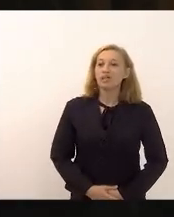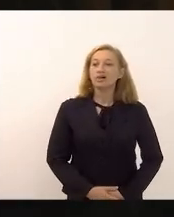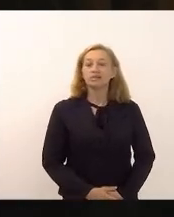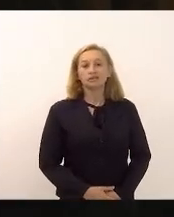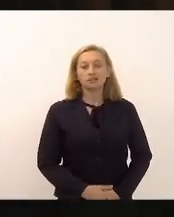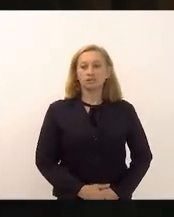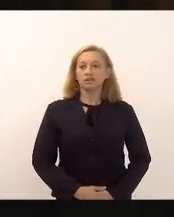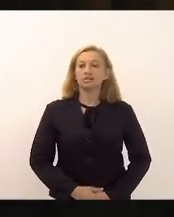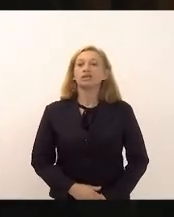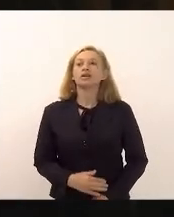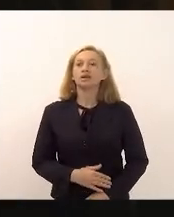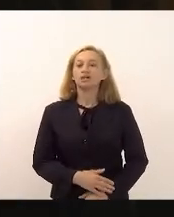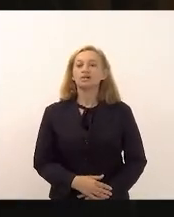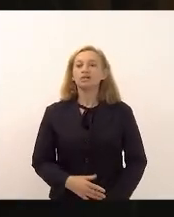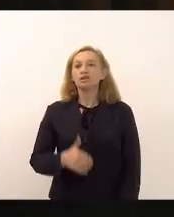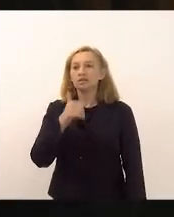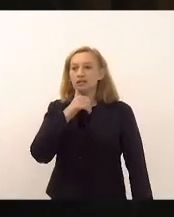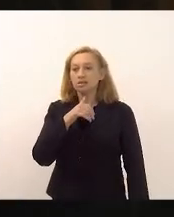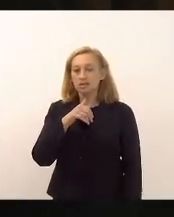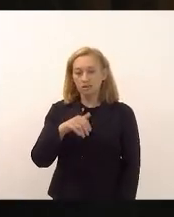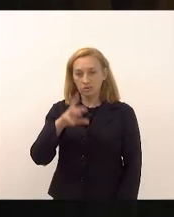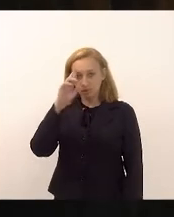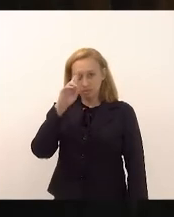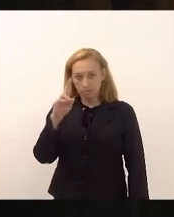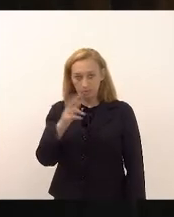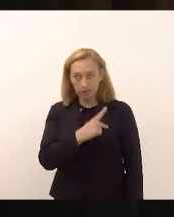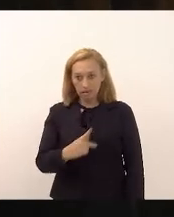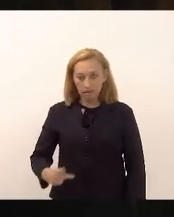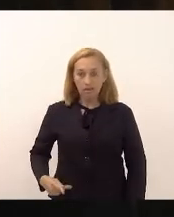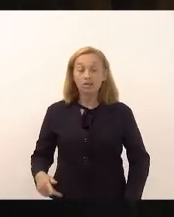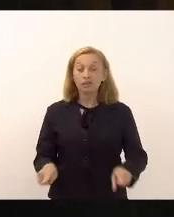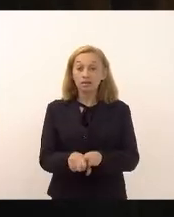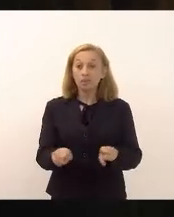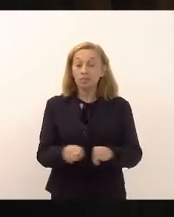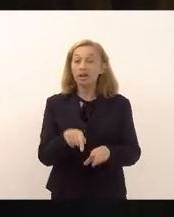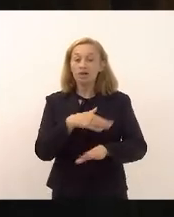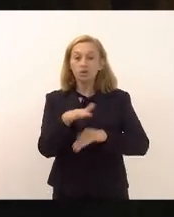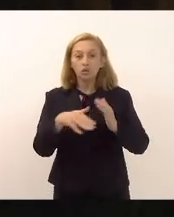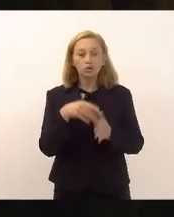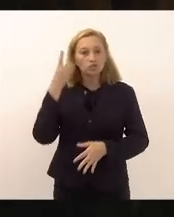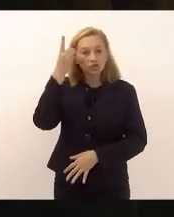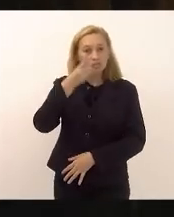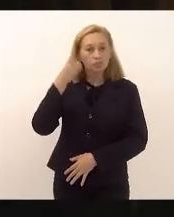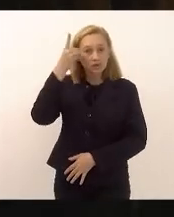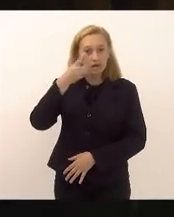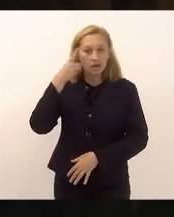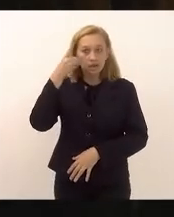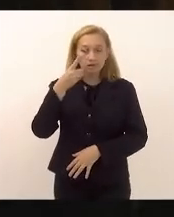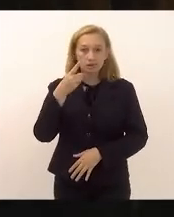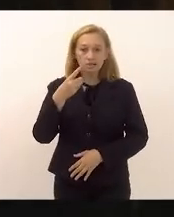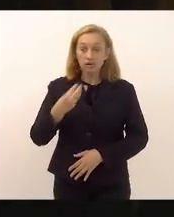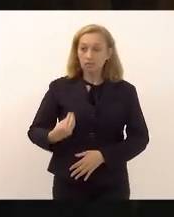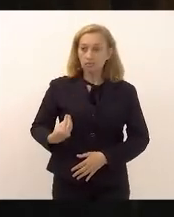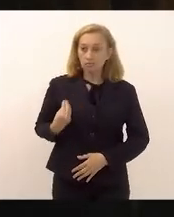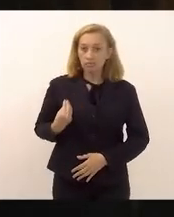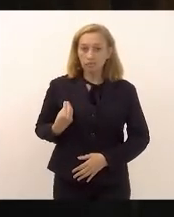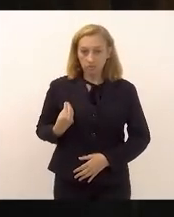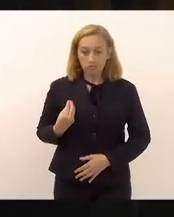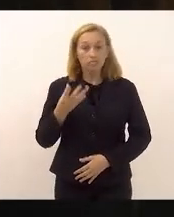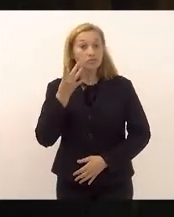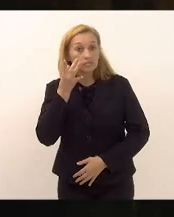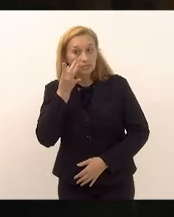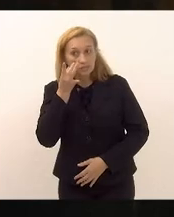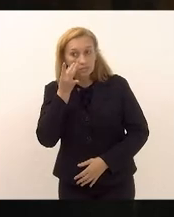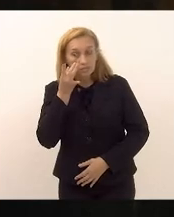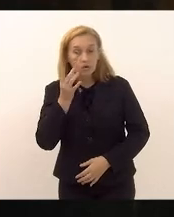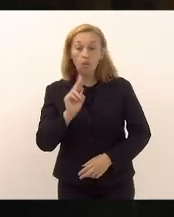senhoras e senhores deputados que nos assistem de forma presencial